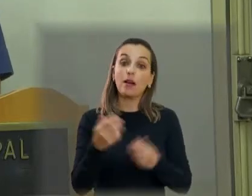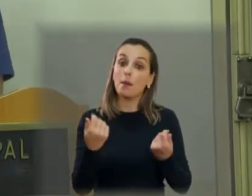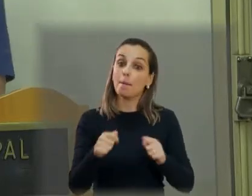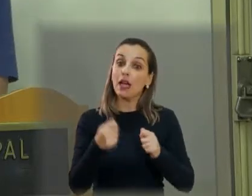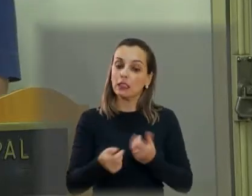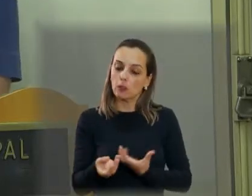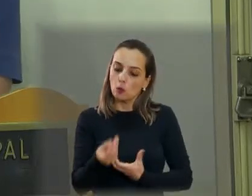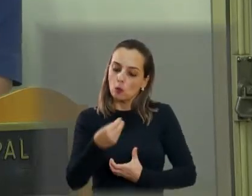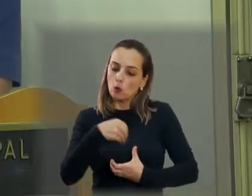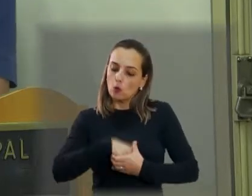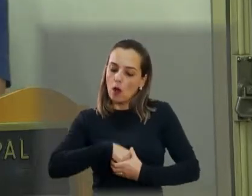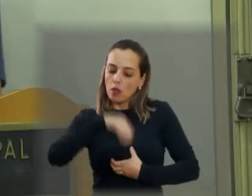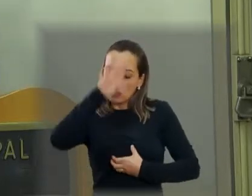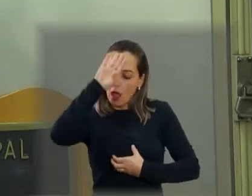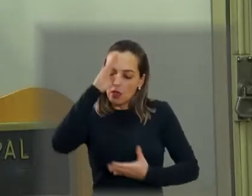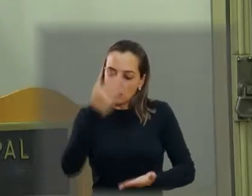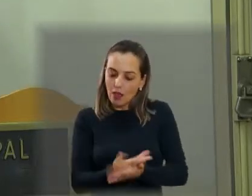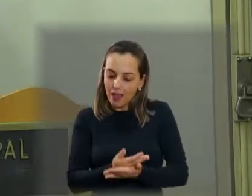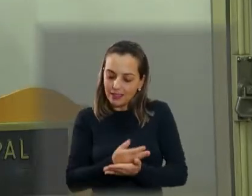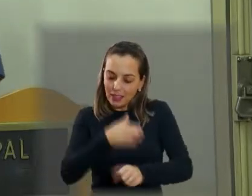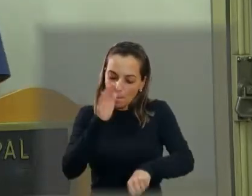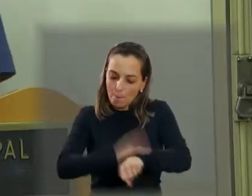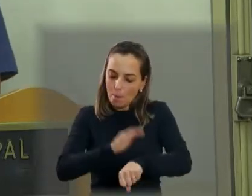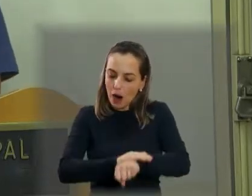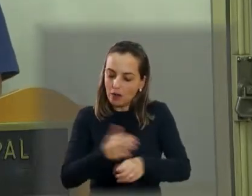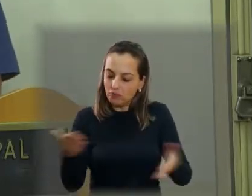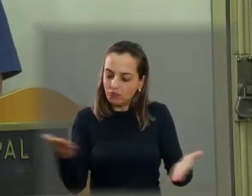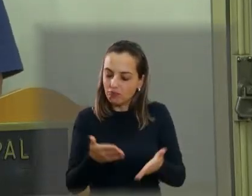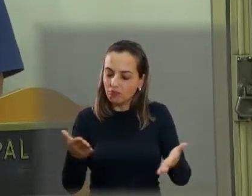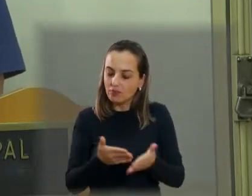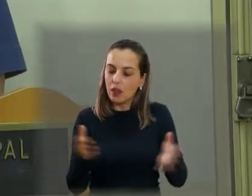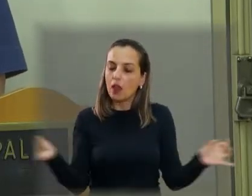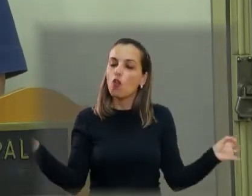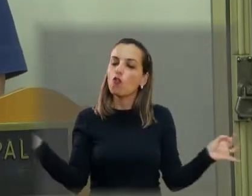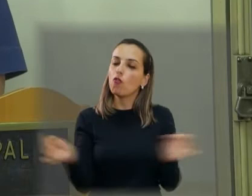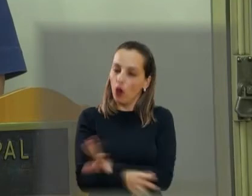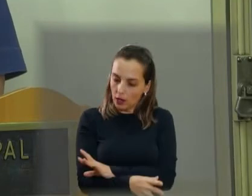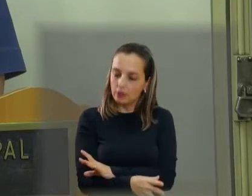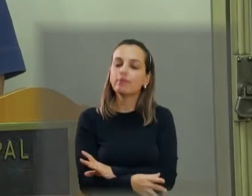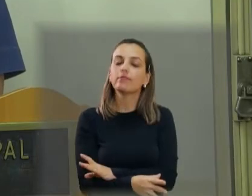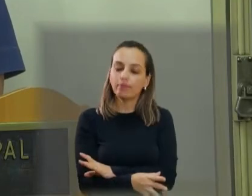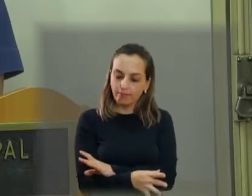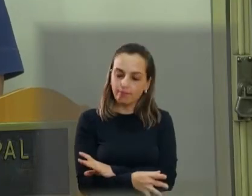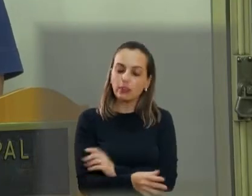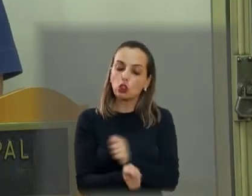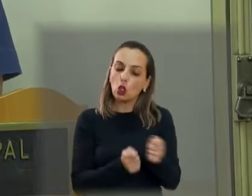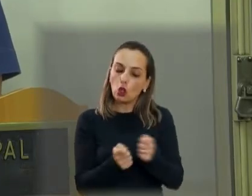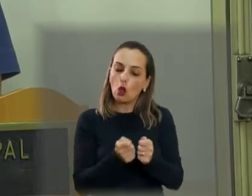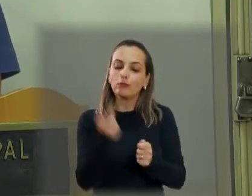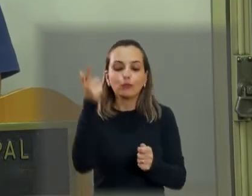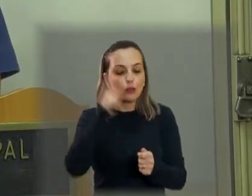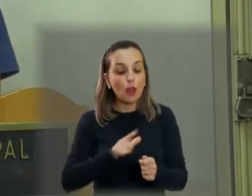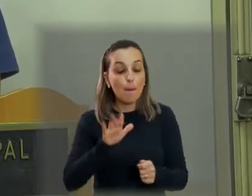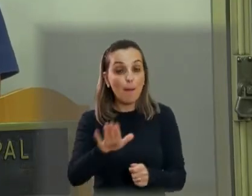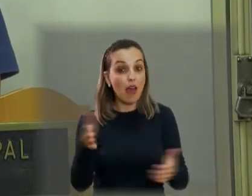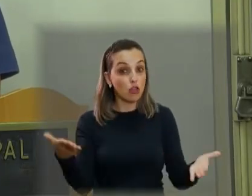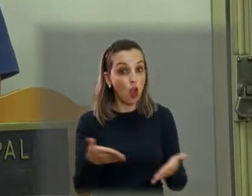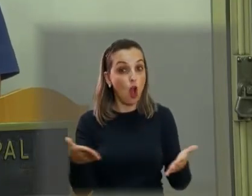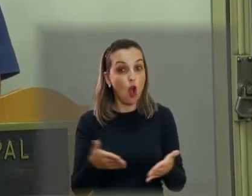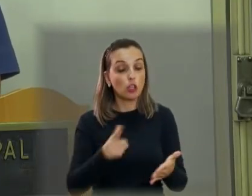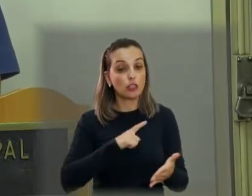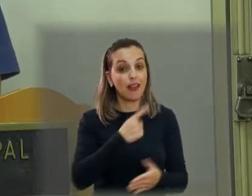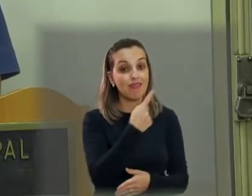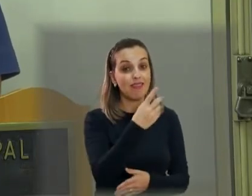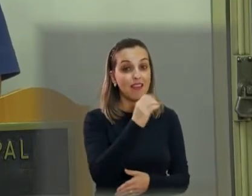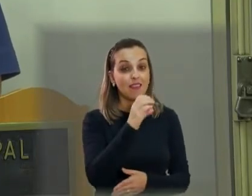de nós, acreditar que esse cenário todo, a gente vai conseguir retomar o controle. Mas hoje a gente tem